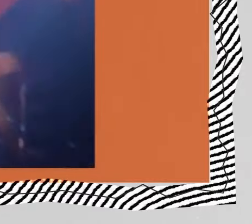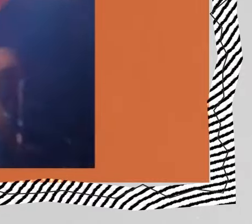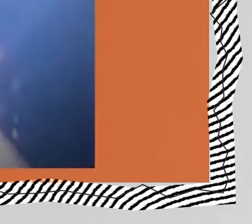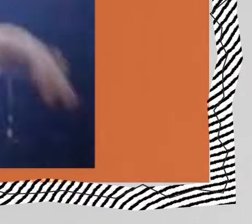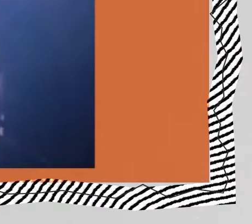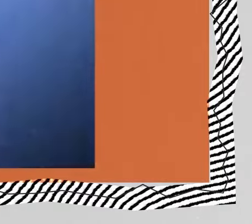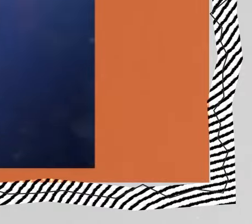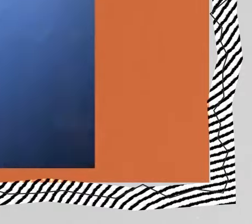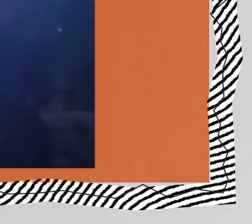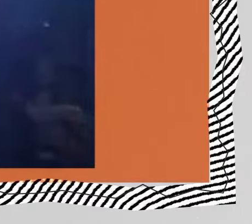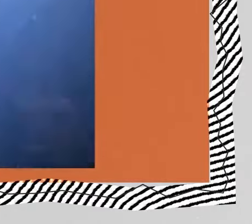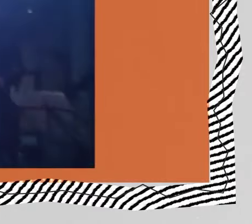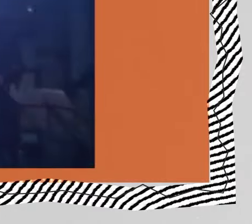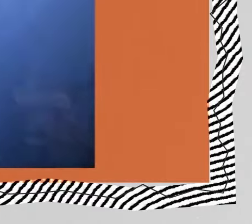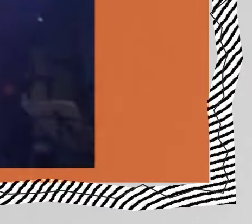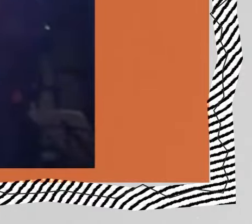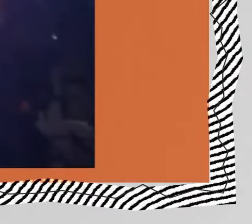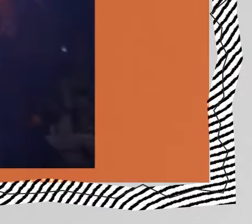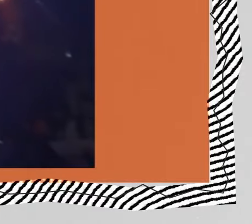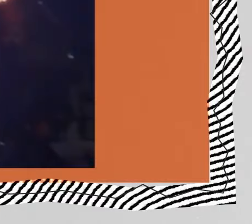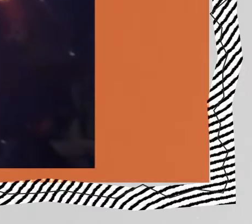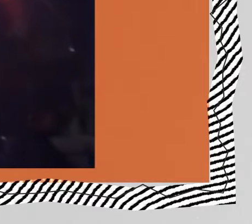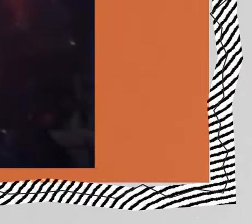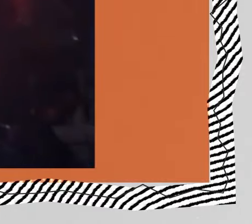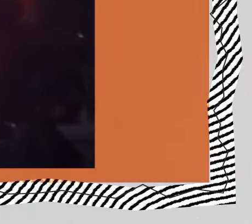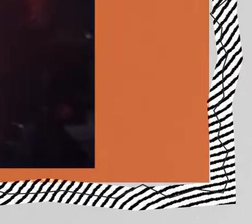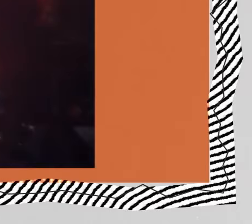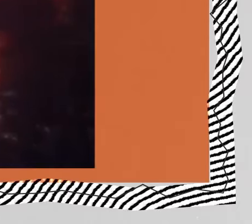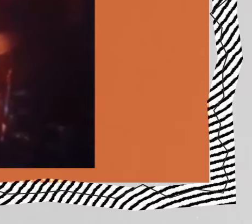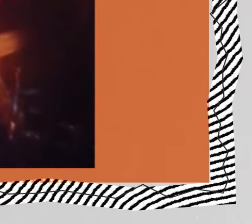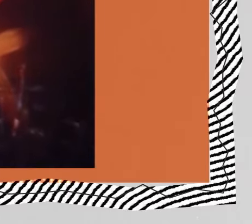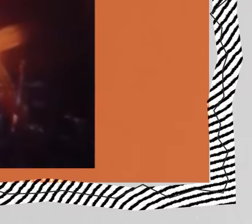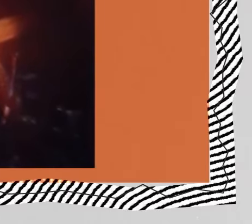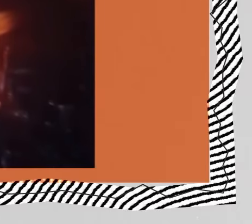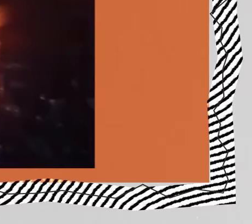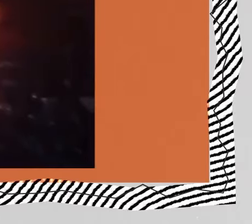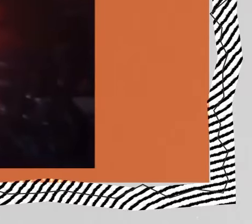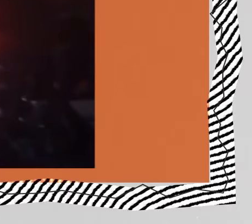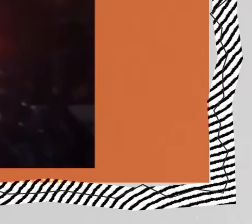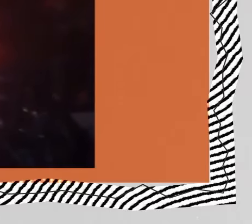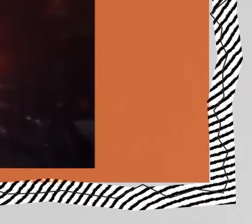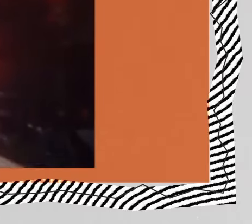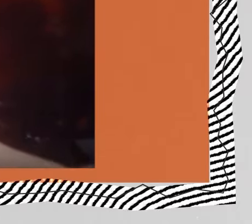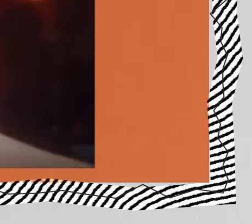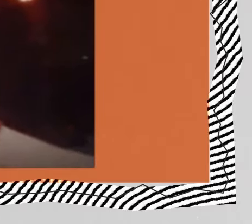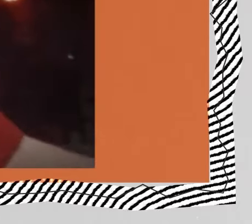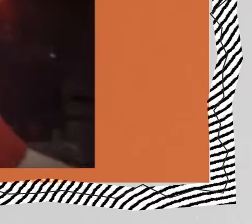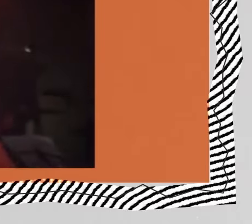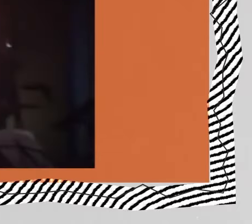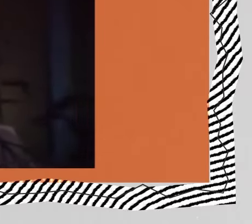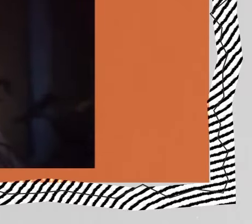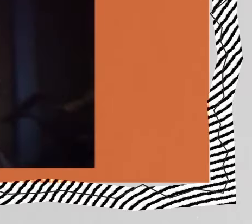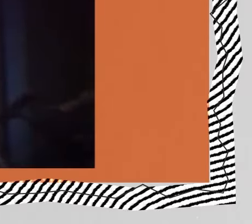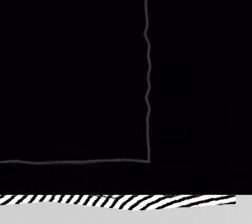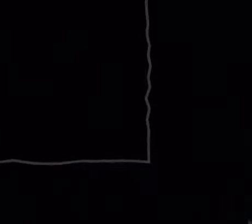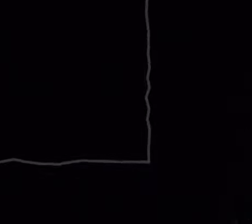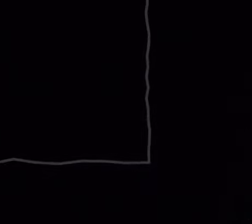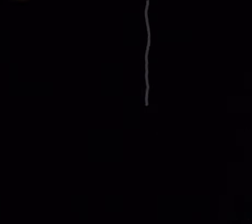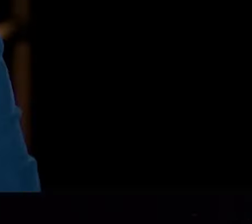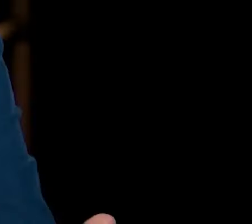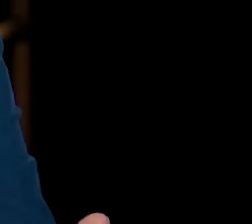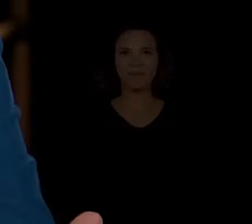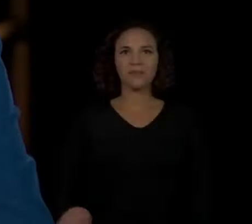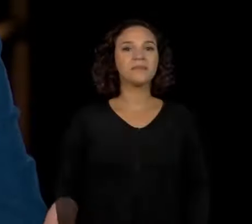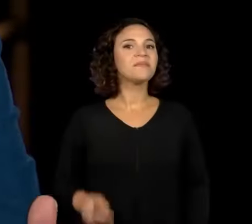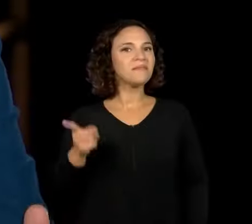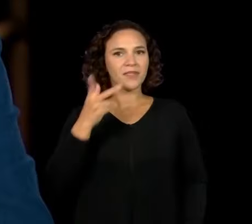lenta Eu quero um novo balance do Bloco do que a multidão comenta tem